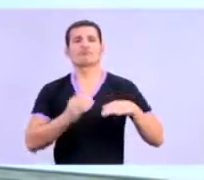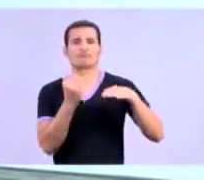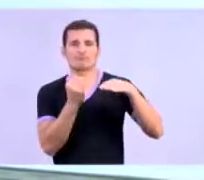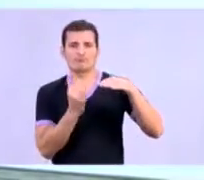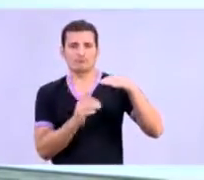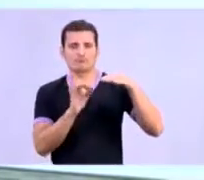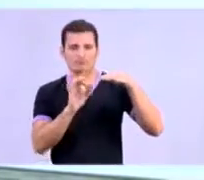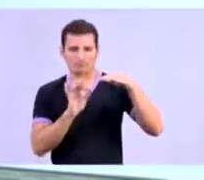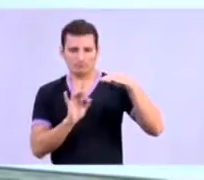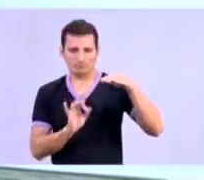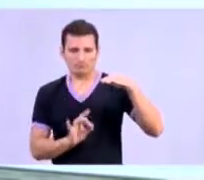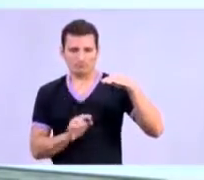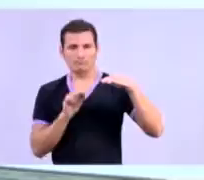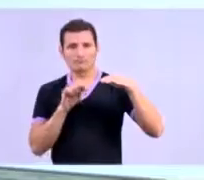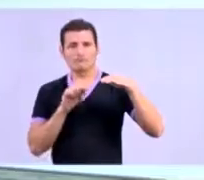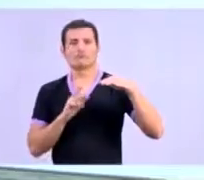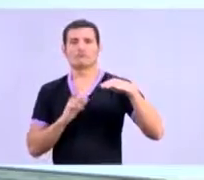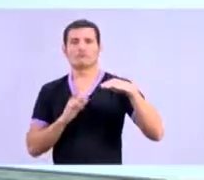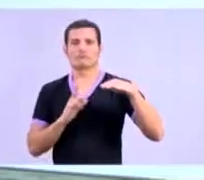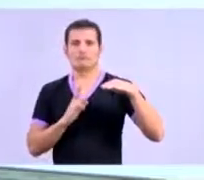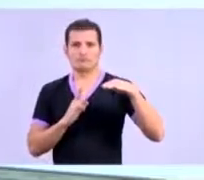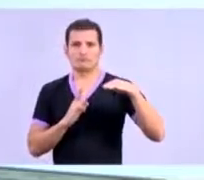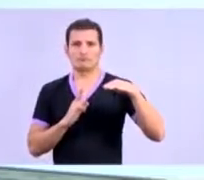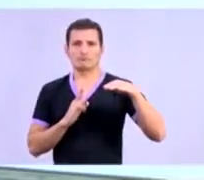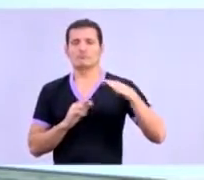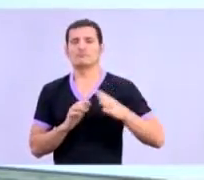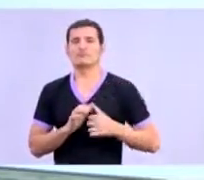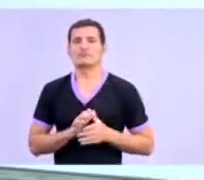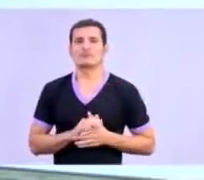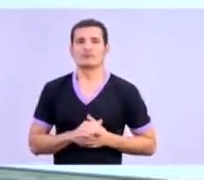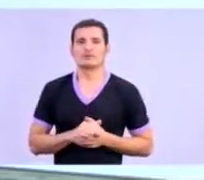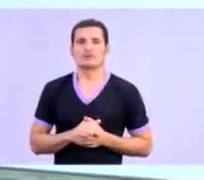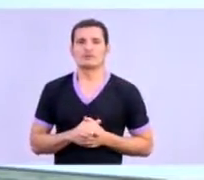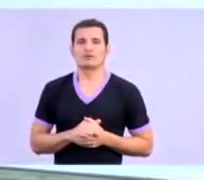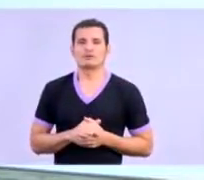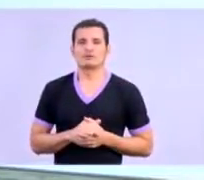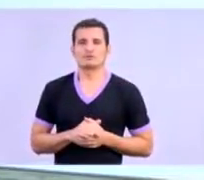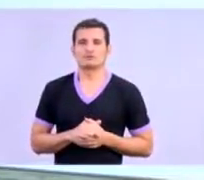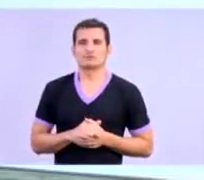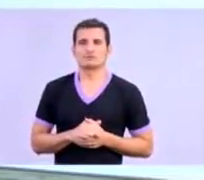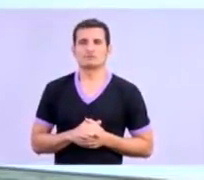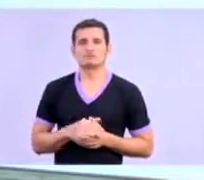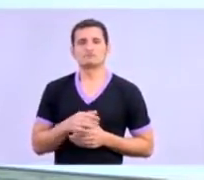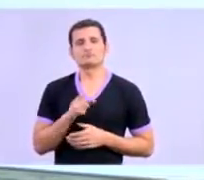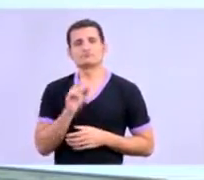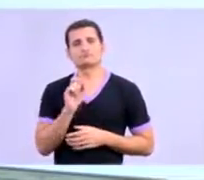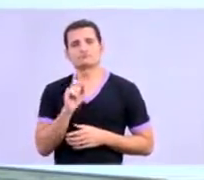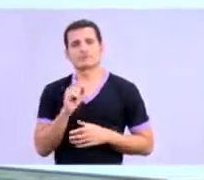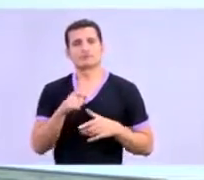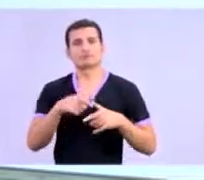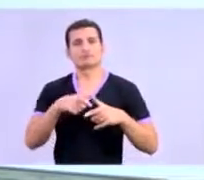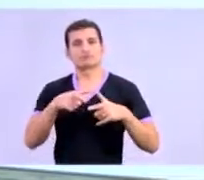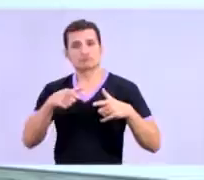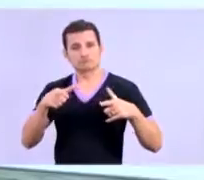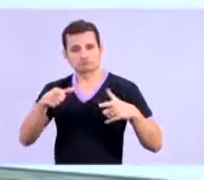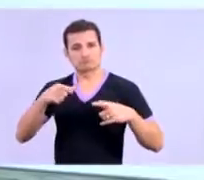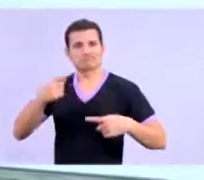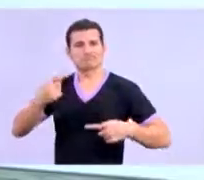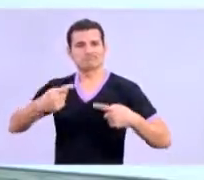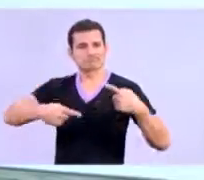que ele representa e que ele está sendo trabalhado. E aí você amplia a competitividade, né? E